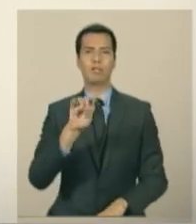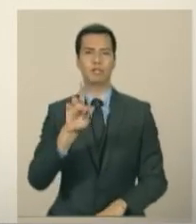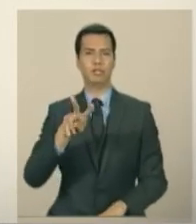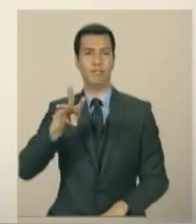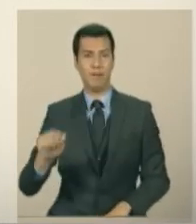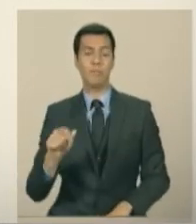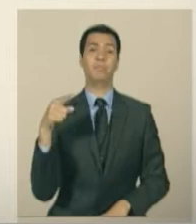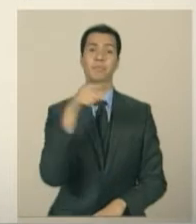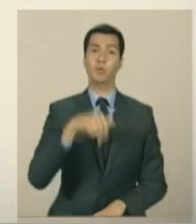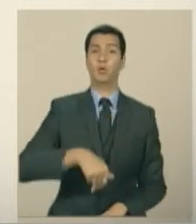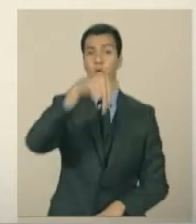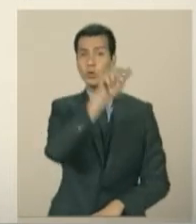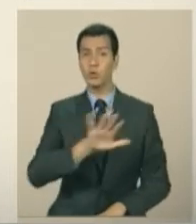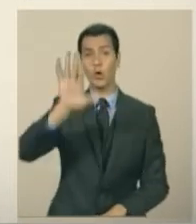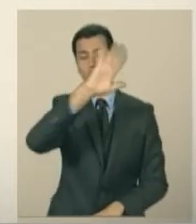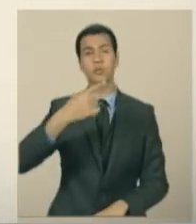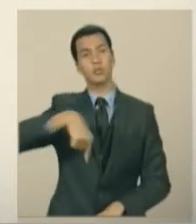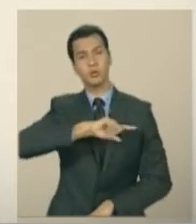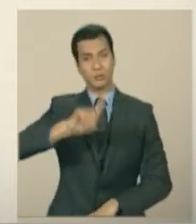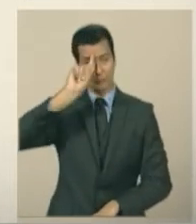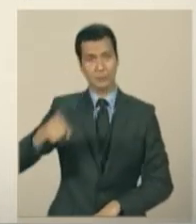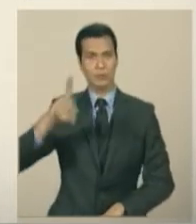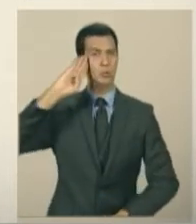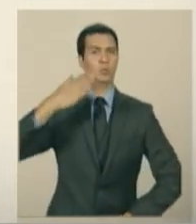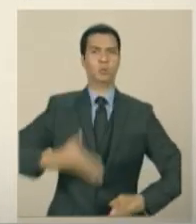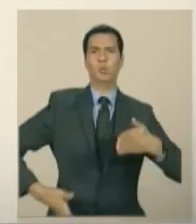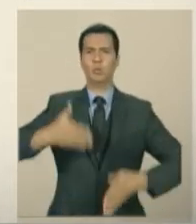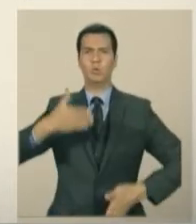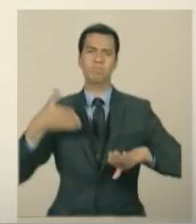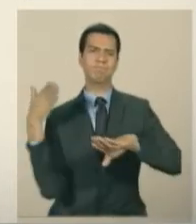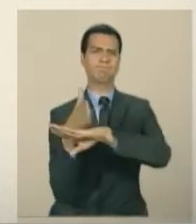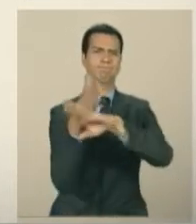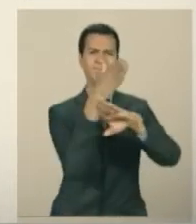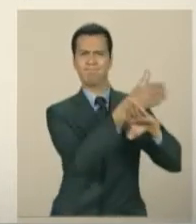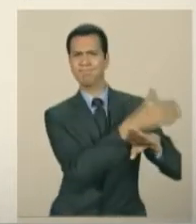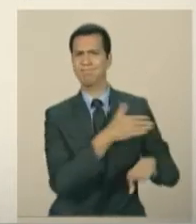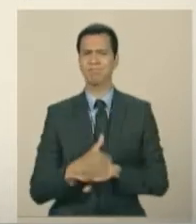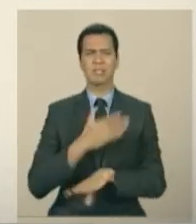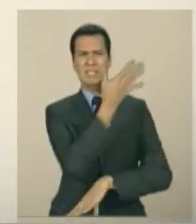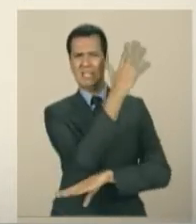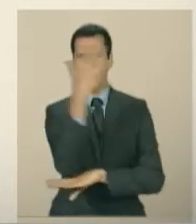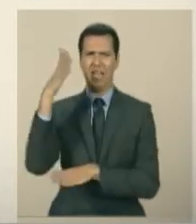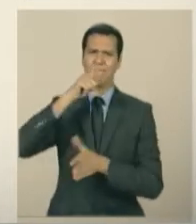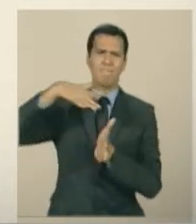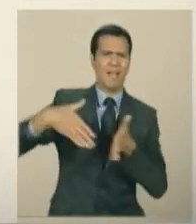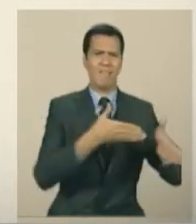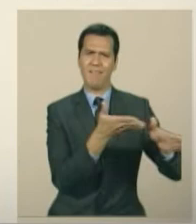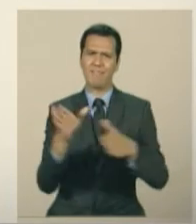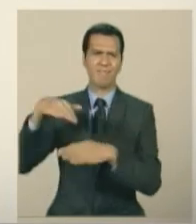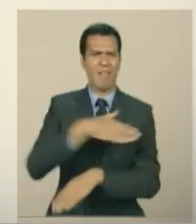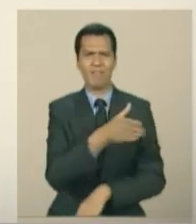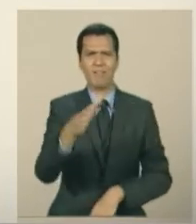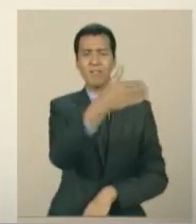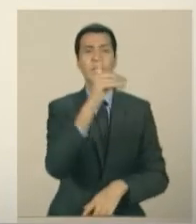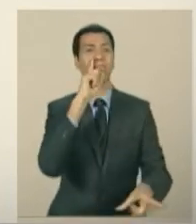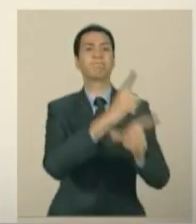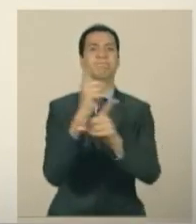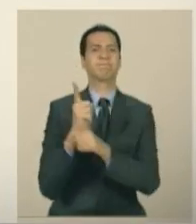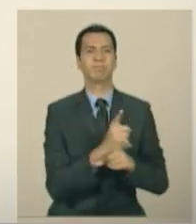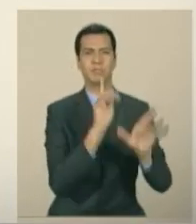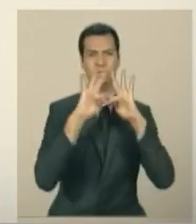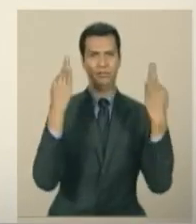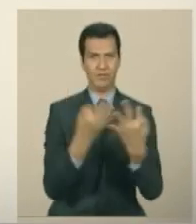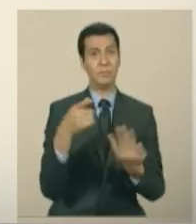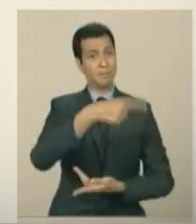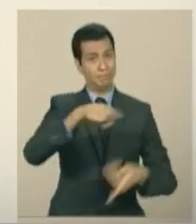as forças armadas para atravessar rios e florestas e encontrar essas famílias que mais precisam o pacto com os